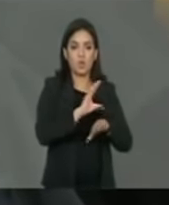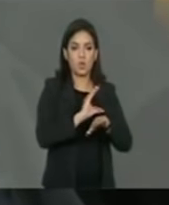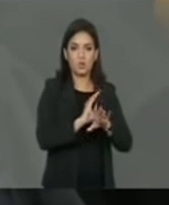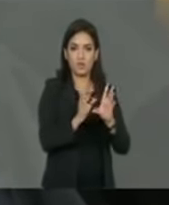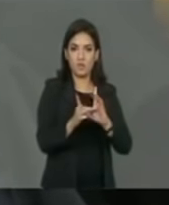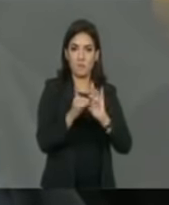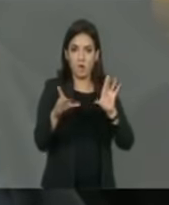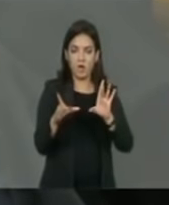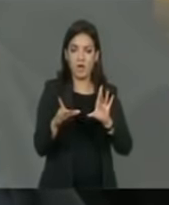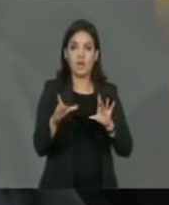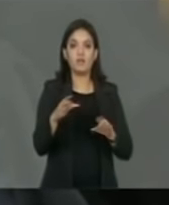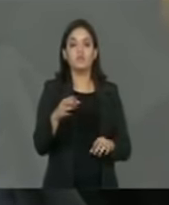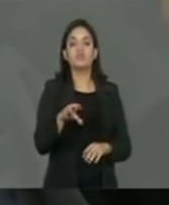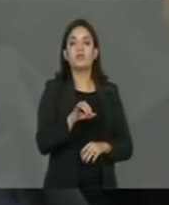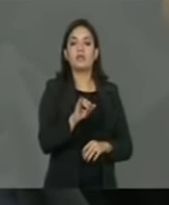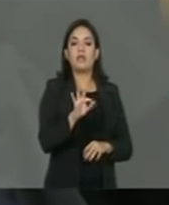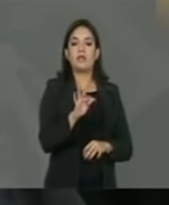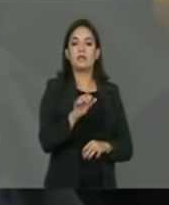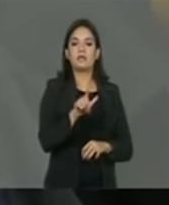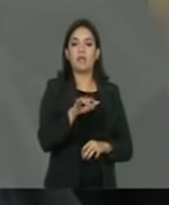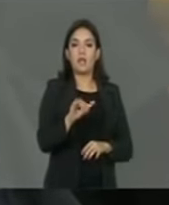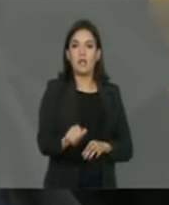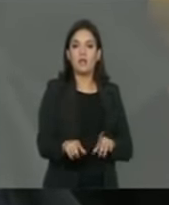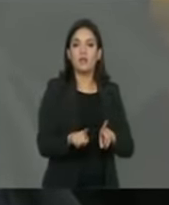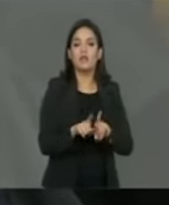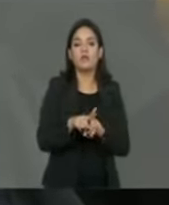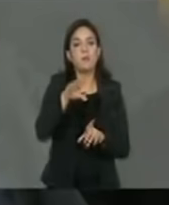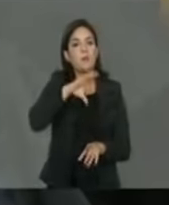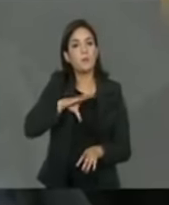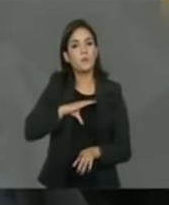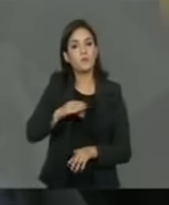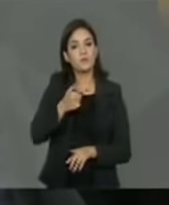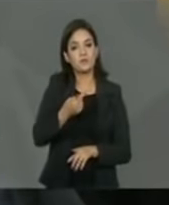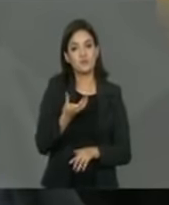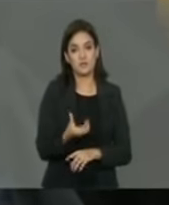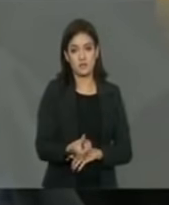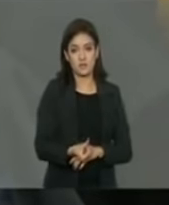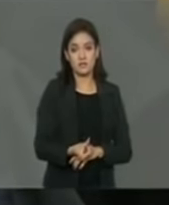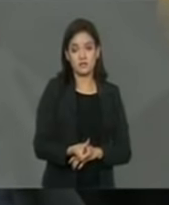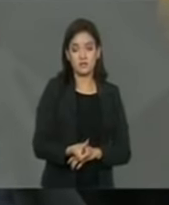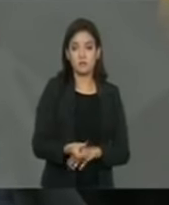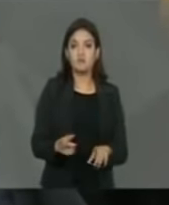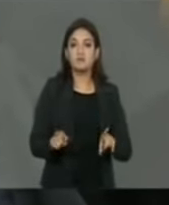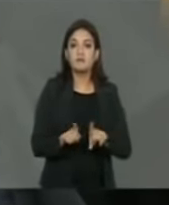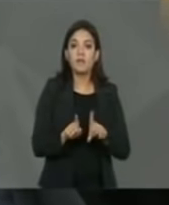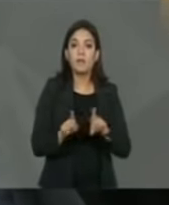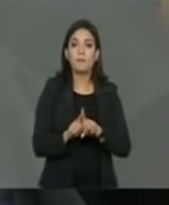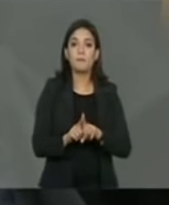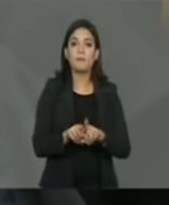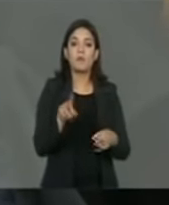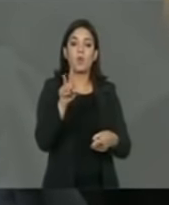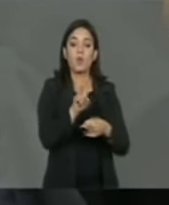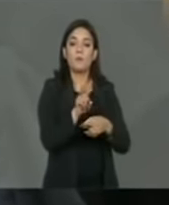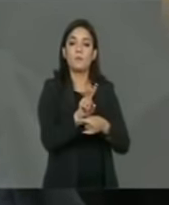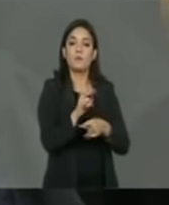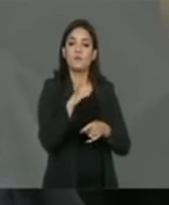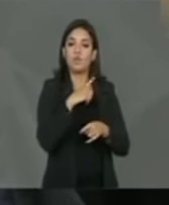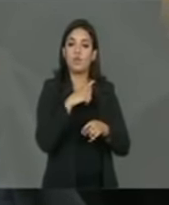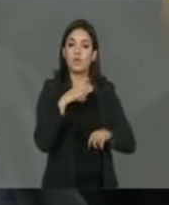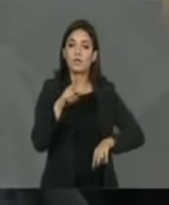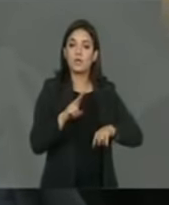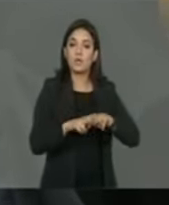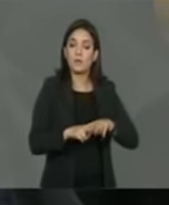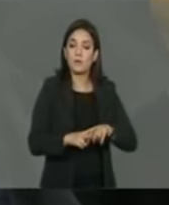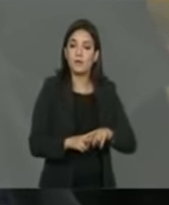república italiana de 47 e da república portuguesa de 76 a execução provisória da sentença penal condenatória recorrível